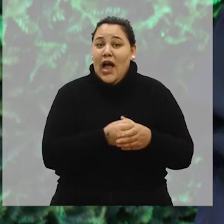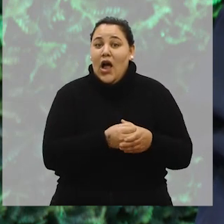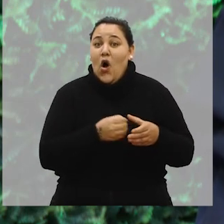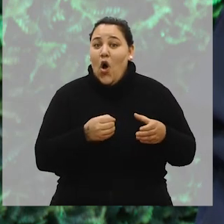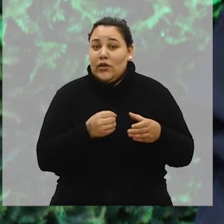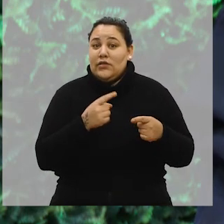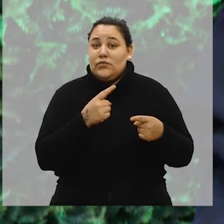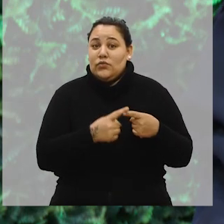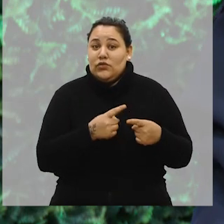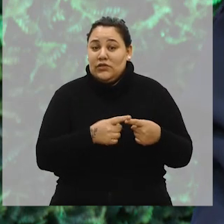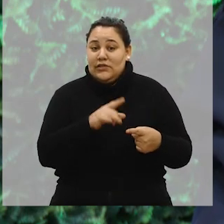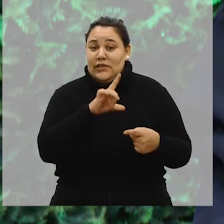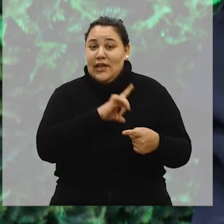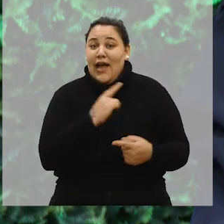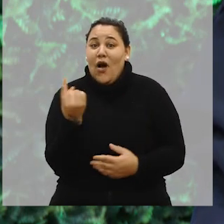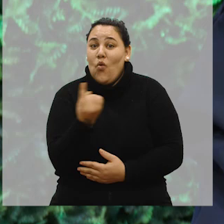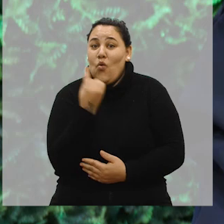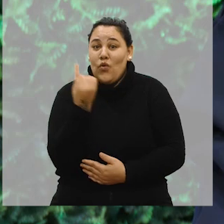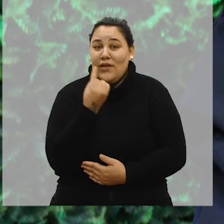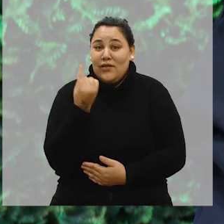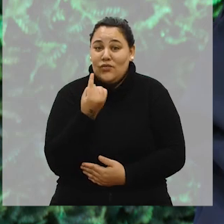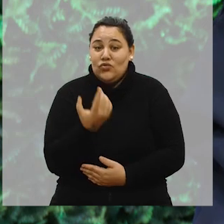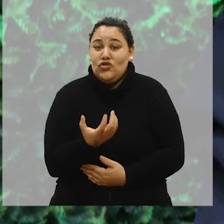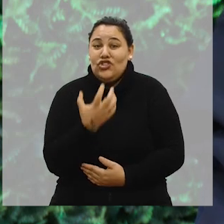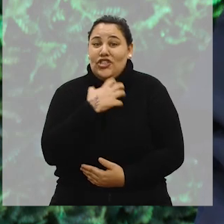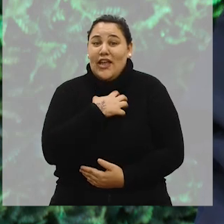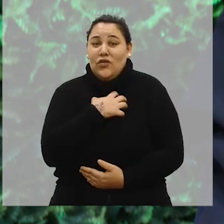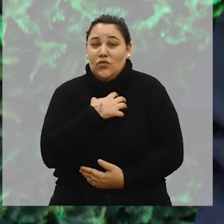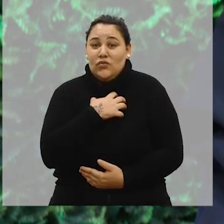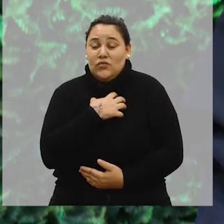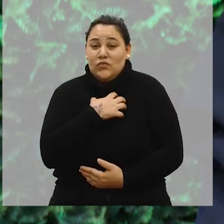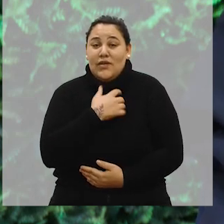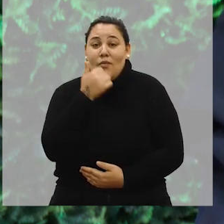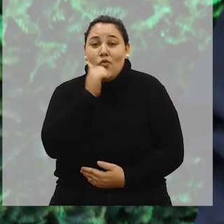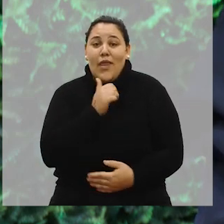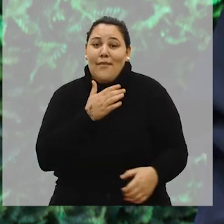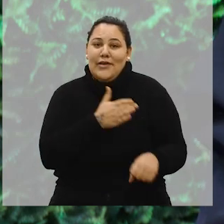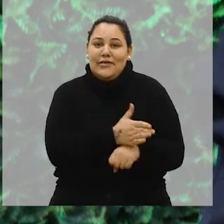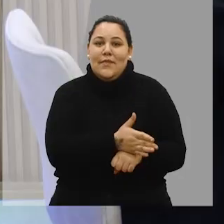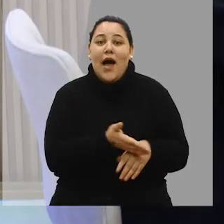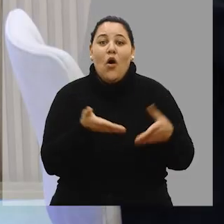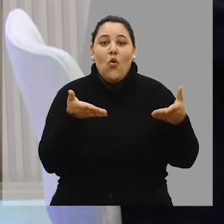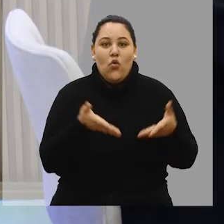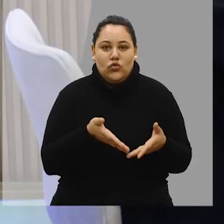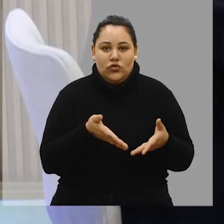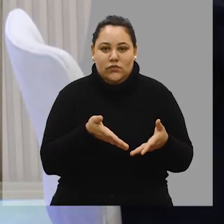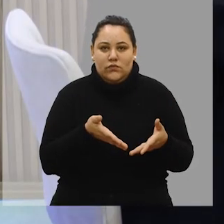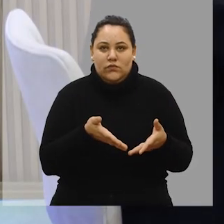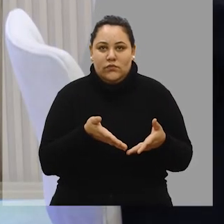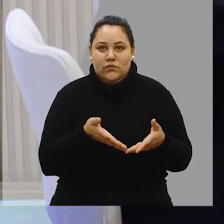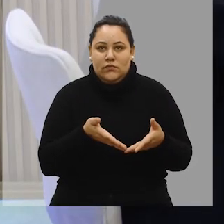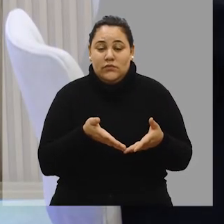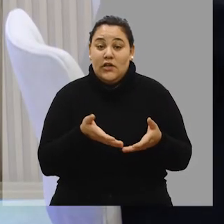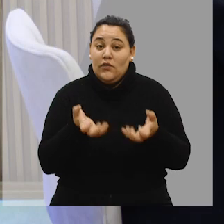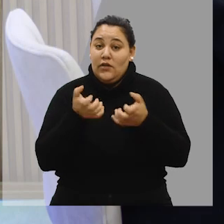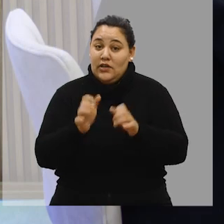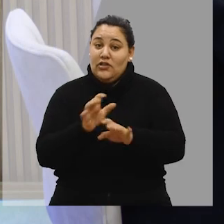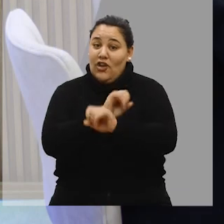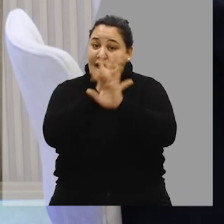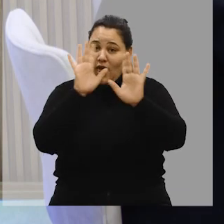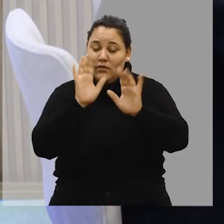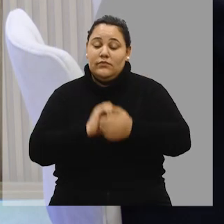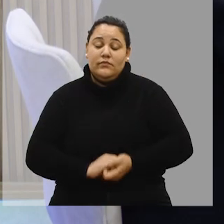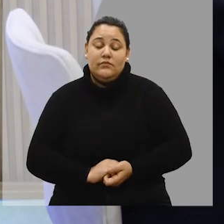existem como a única arma possível, hoje. É isso que eu queria deixar bem claro. Acho